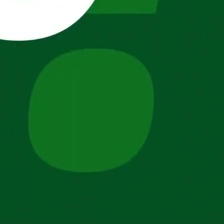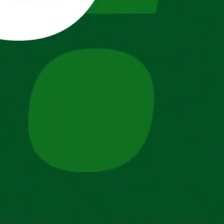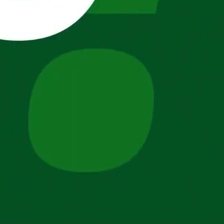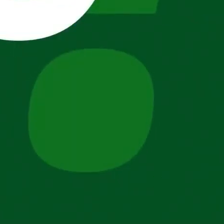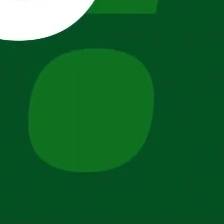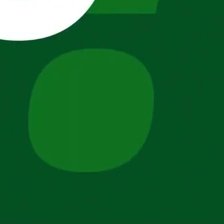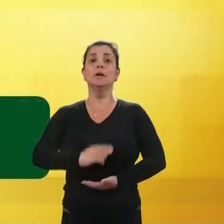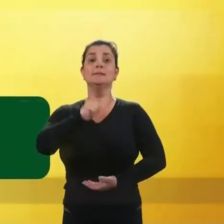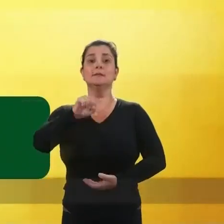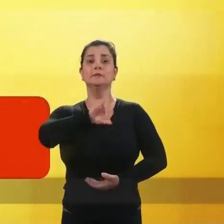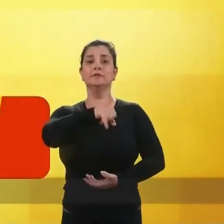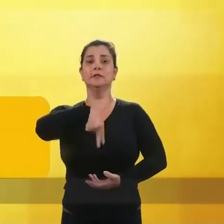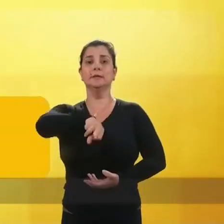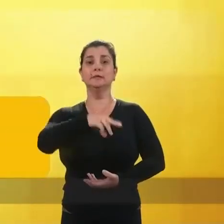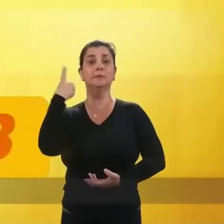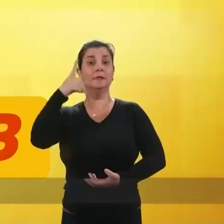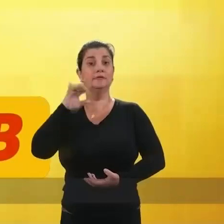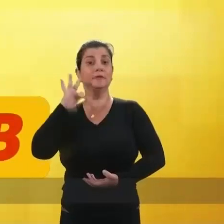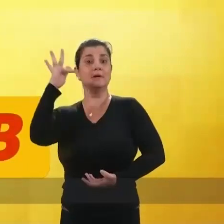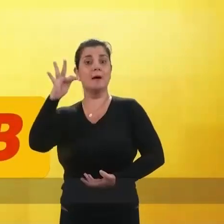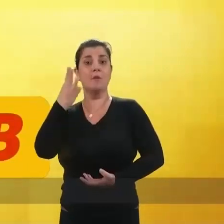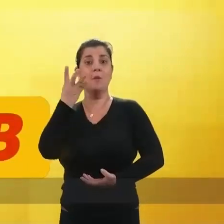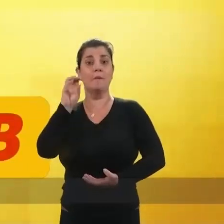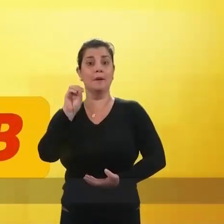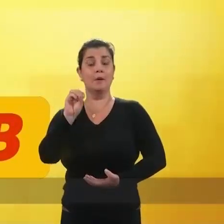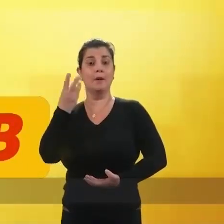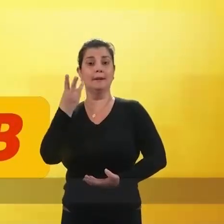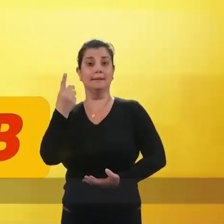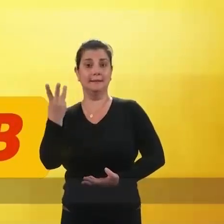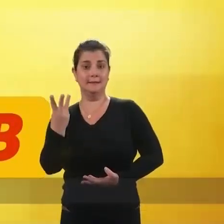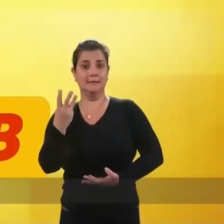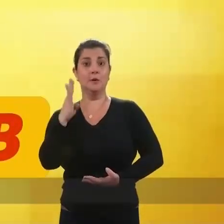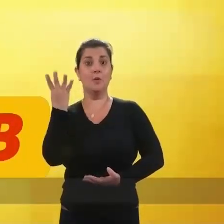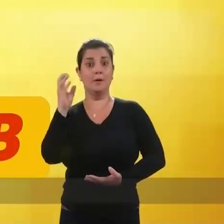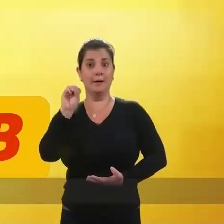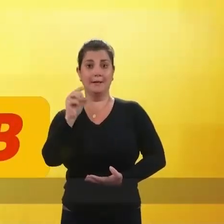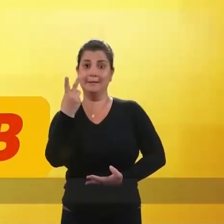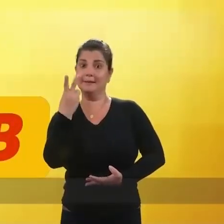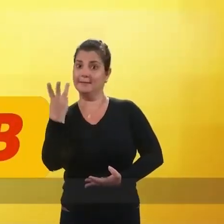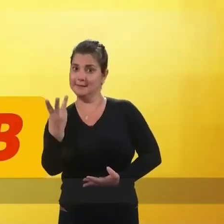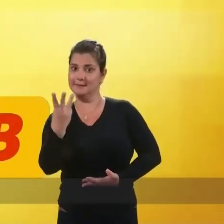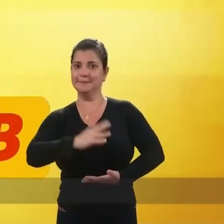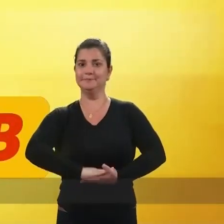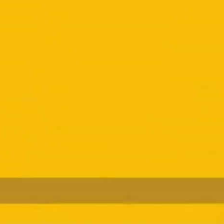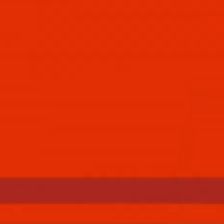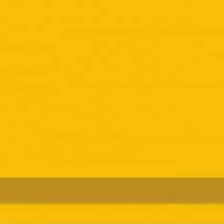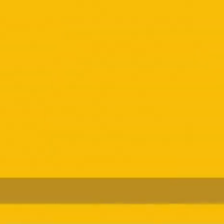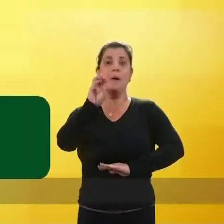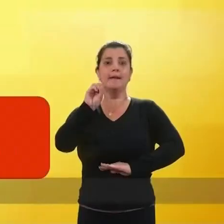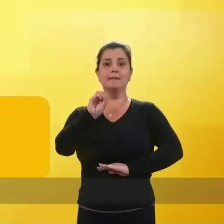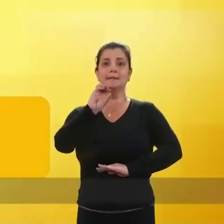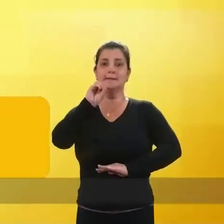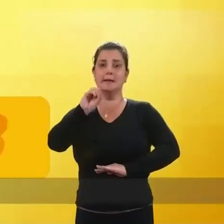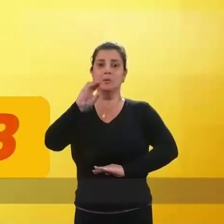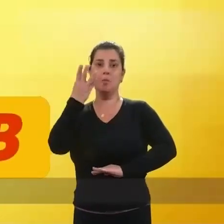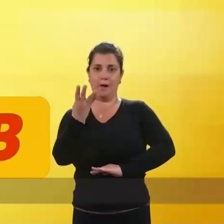PSB. Sou Cassiano Fontana, deputado federal. Lembra, é 4013. É 4013.